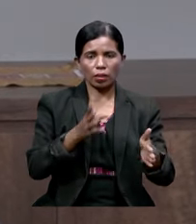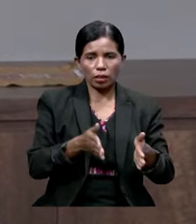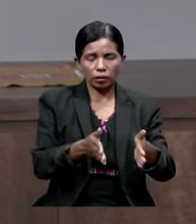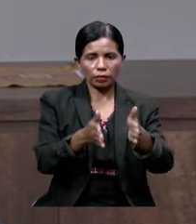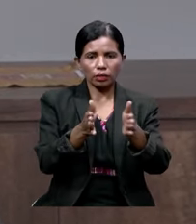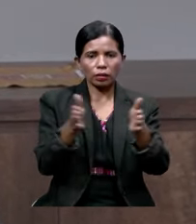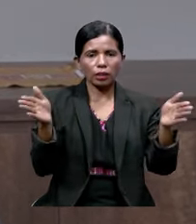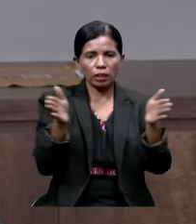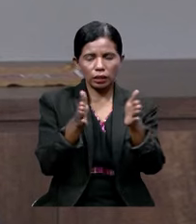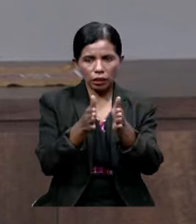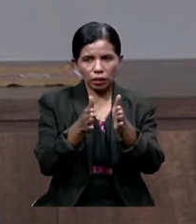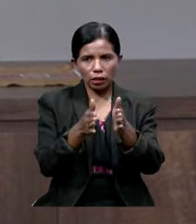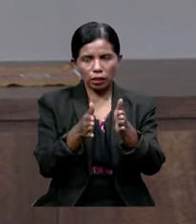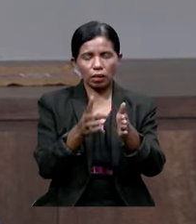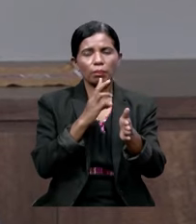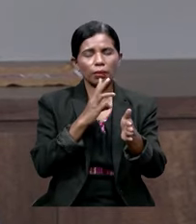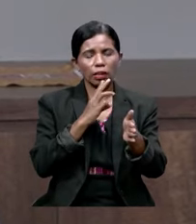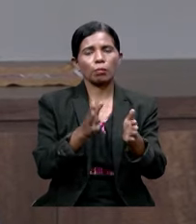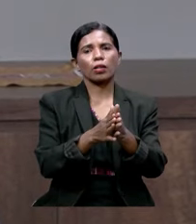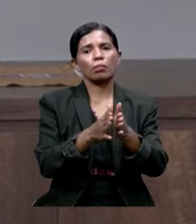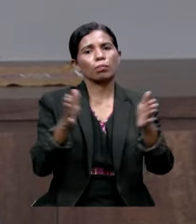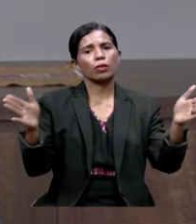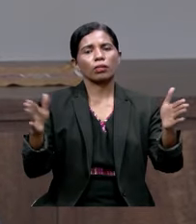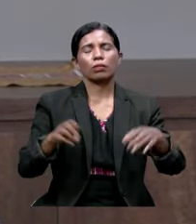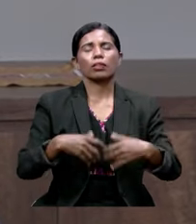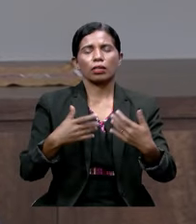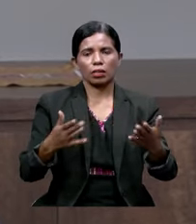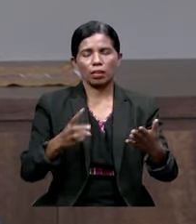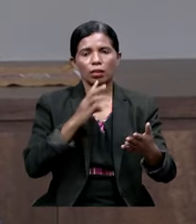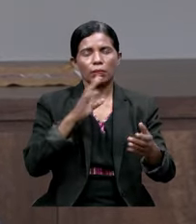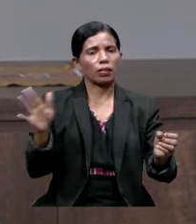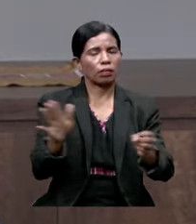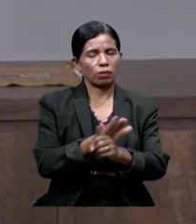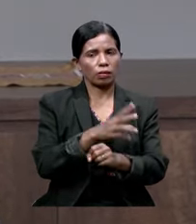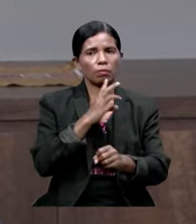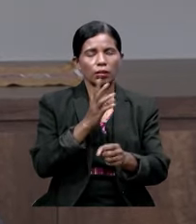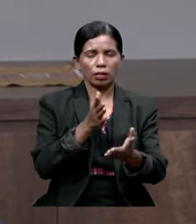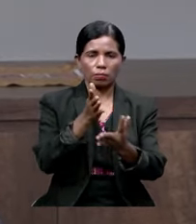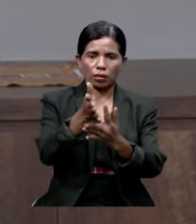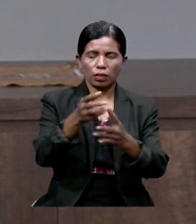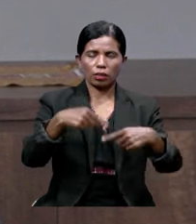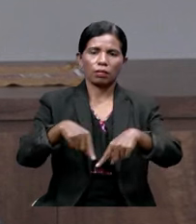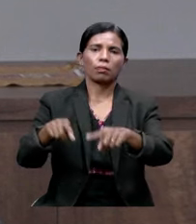o ni ki kamsane teito no volume be kala, por exemplo, hanza bene tung